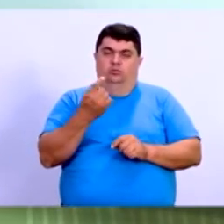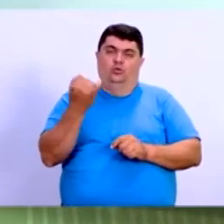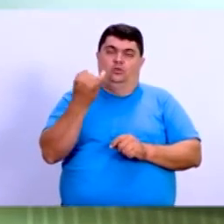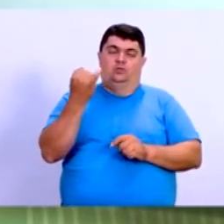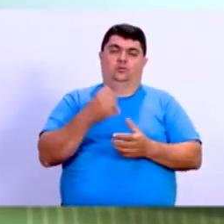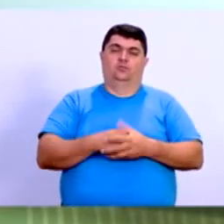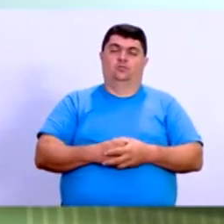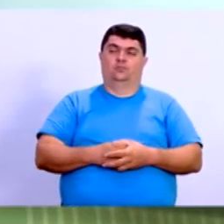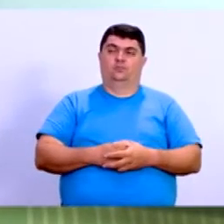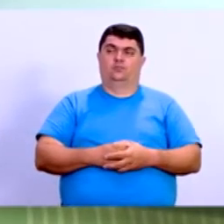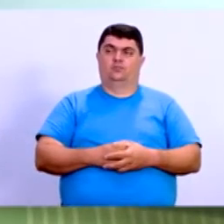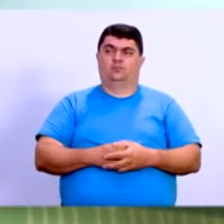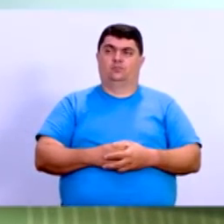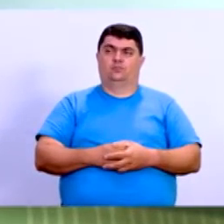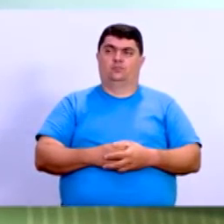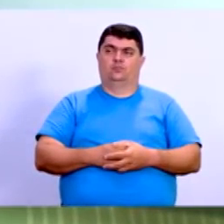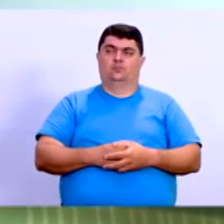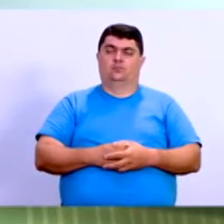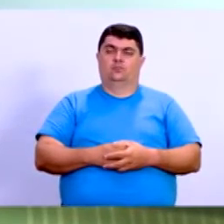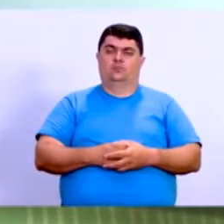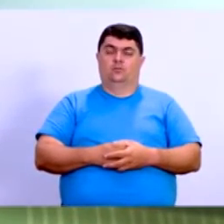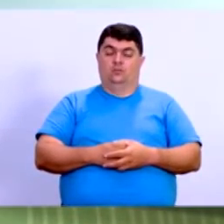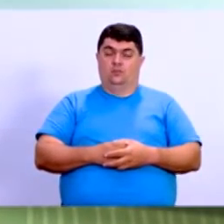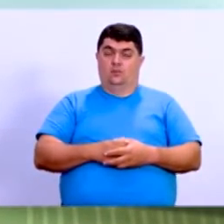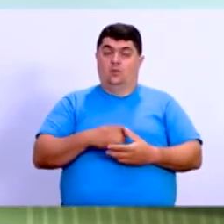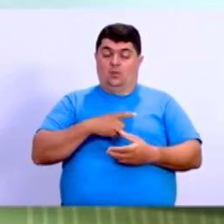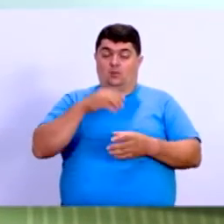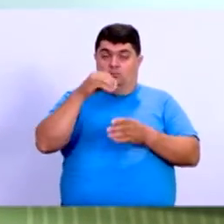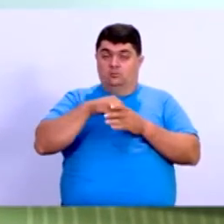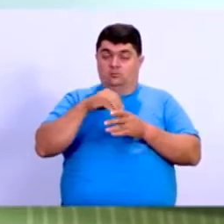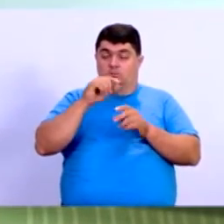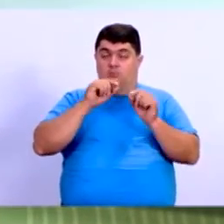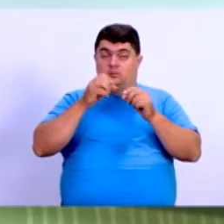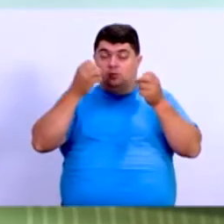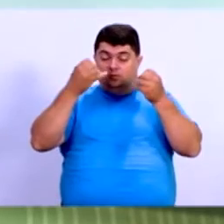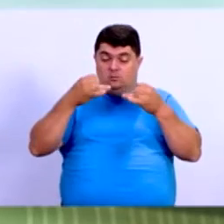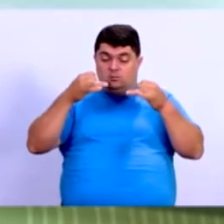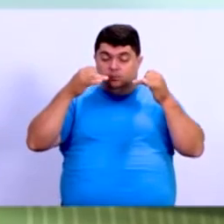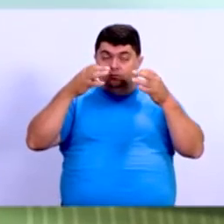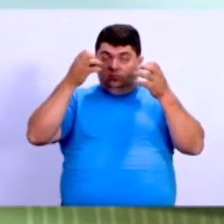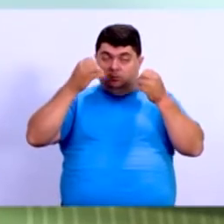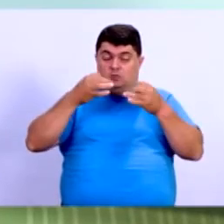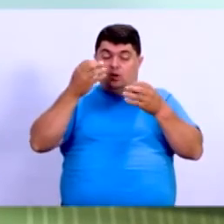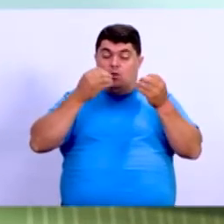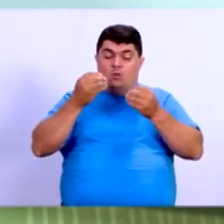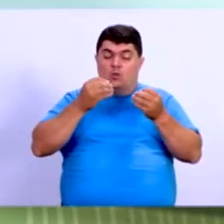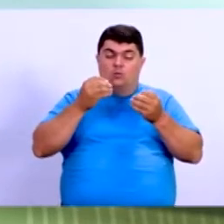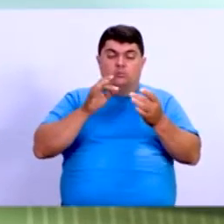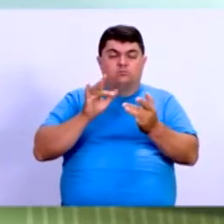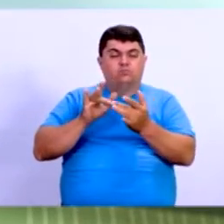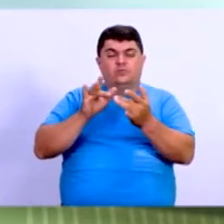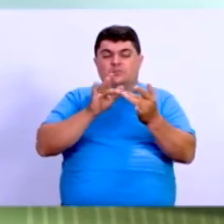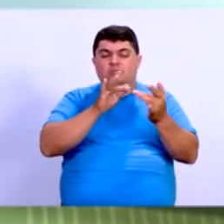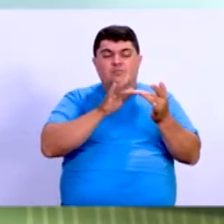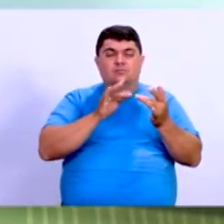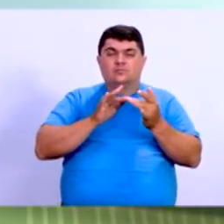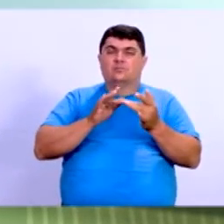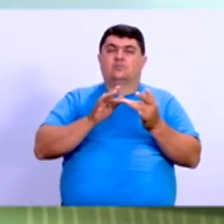tá? Onde, nesse diagrama de classes, você vai falar como essas classes se relacionam. Por